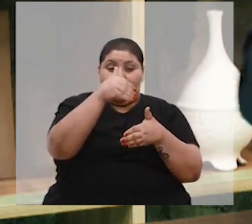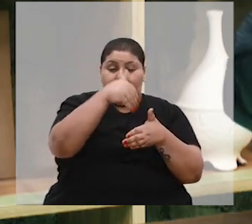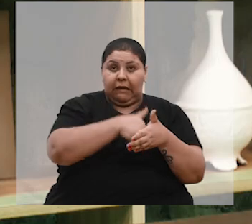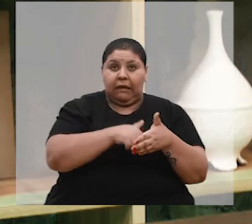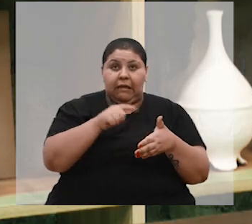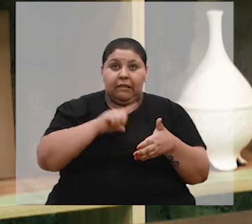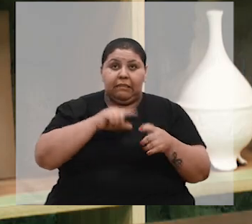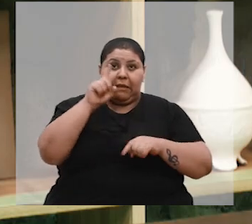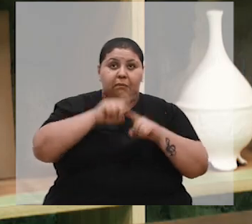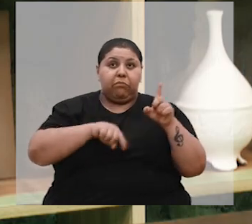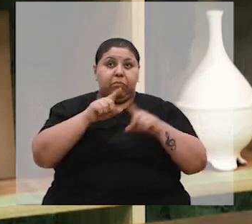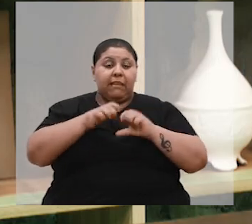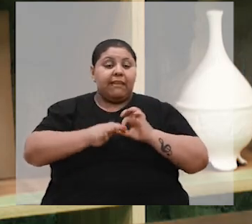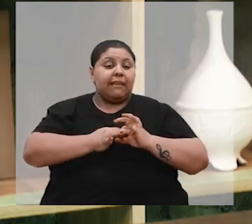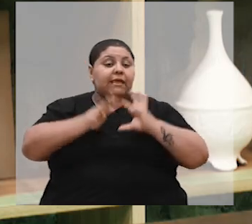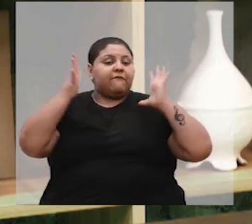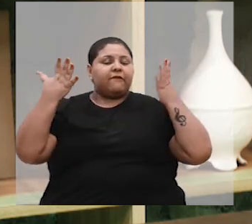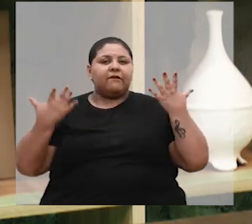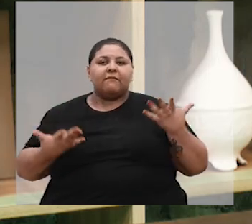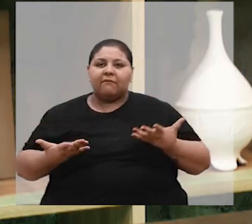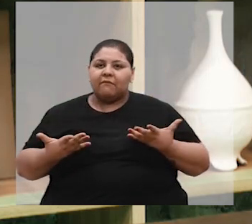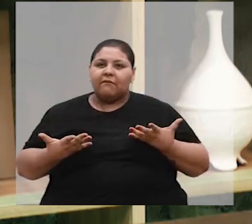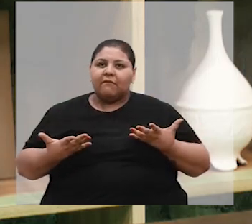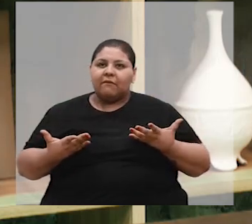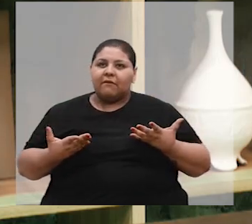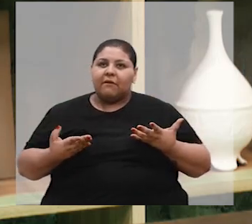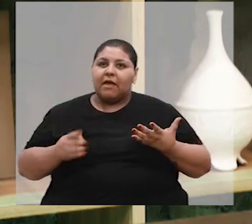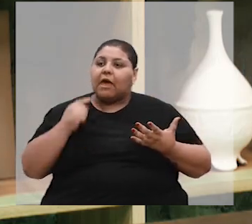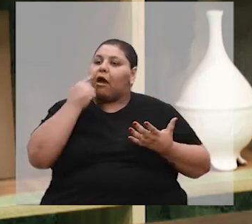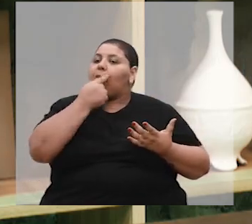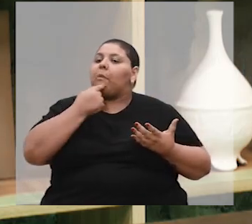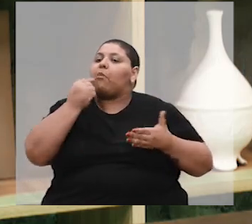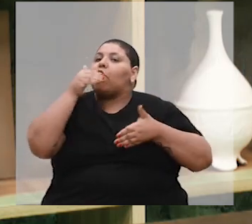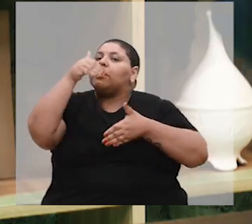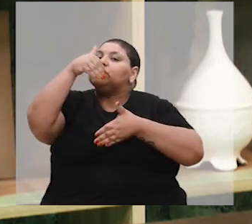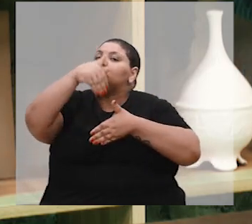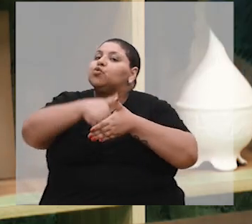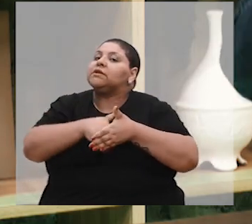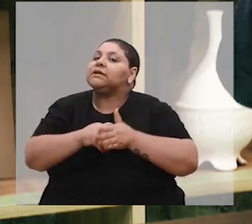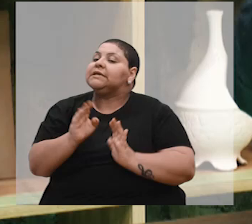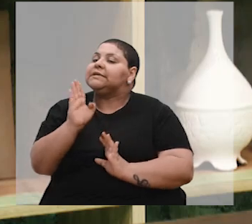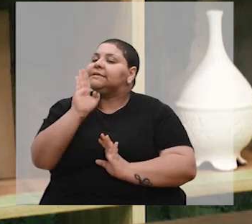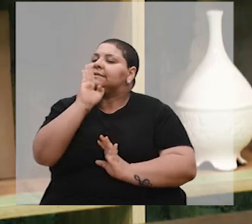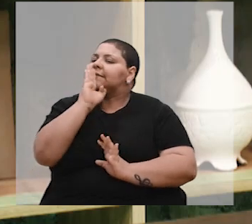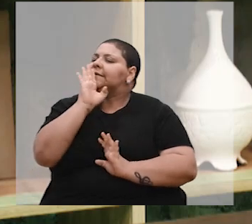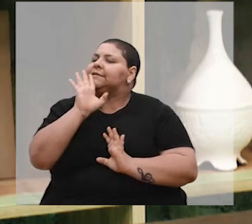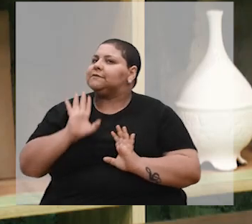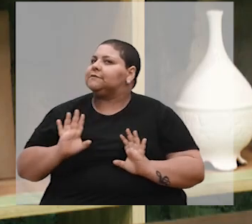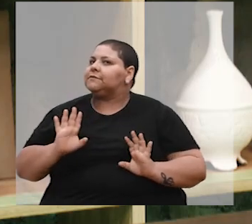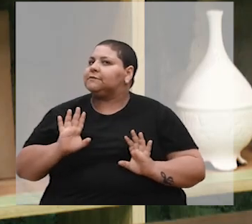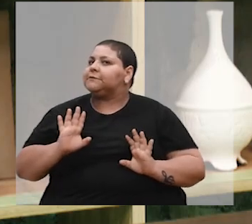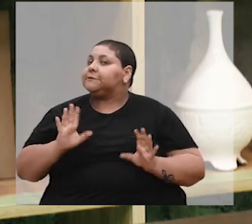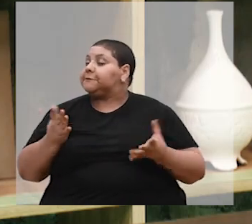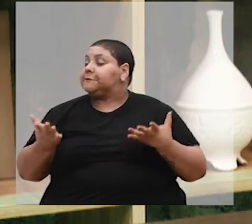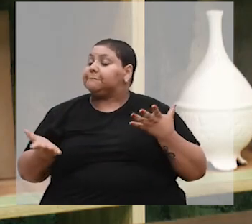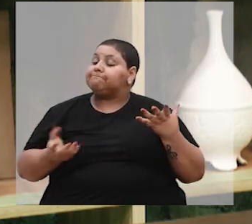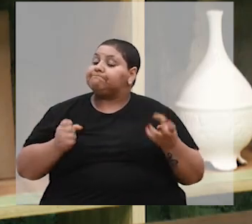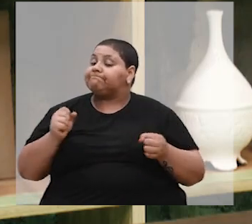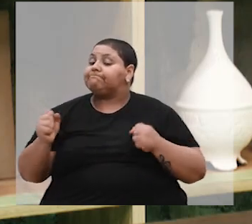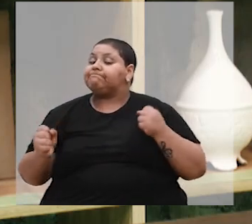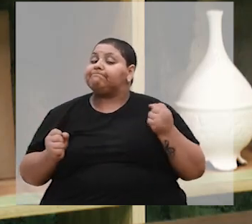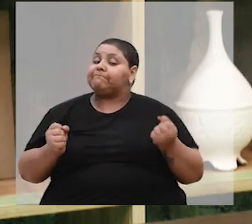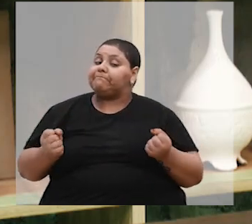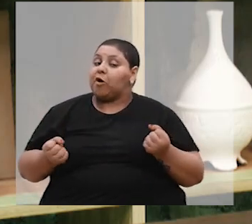ter um material à disposição, assim, é uma boca de urna velada, eu digo, né, alguém que deixou ali. Vai que, né? Vai